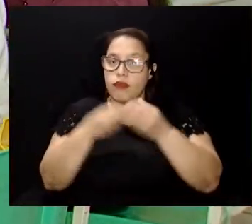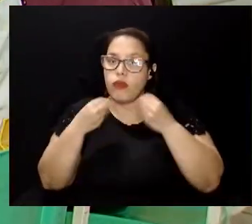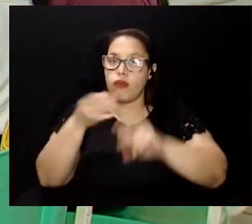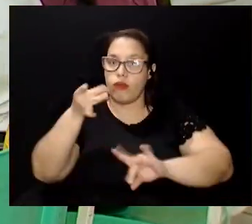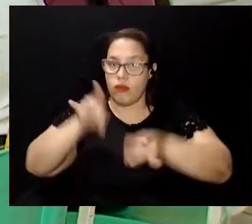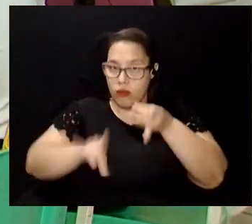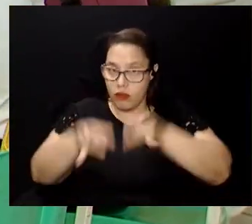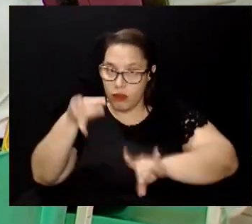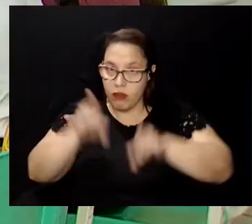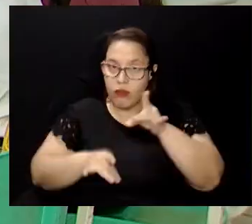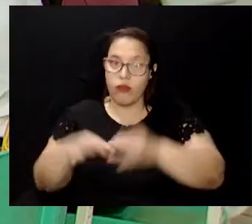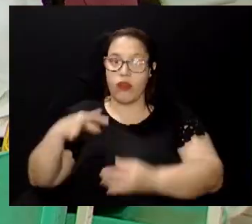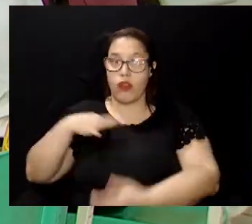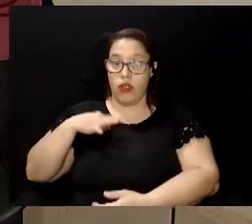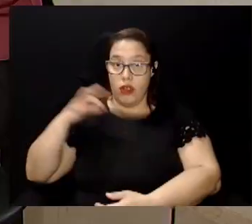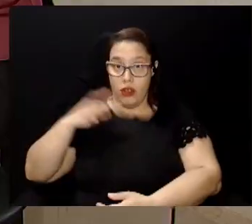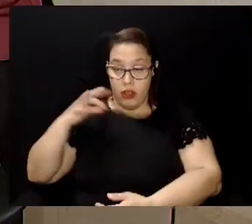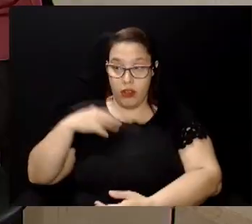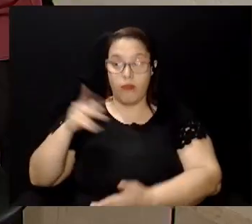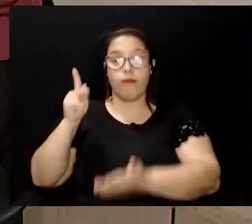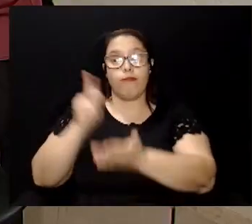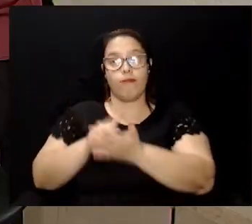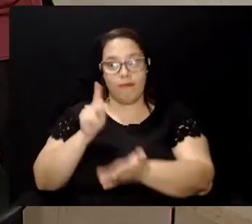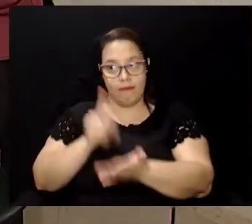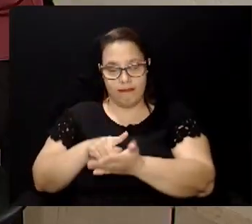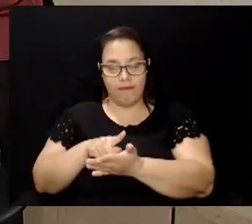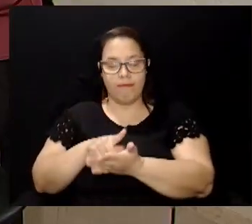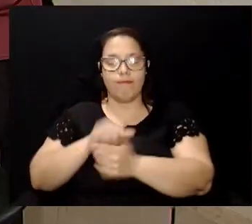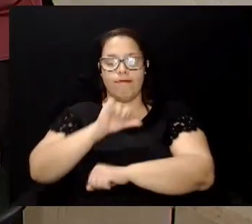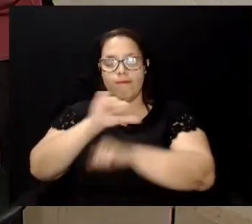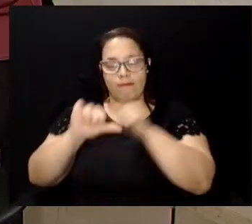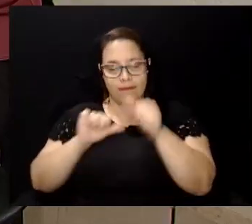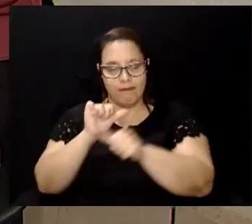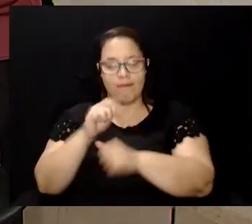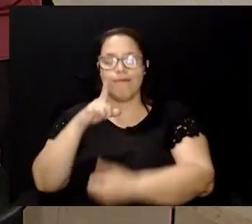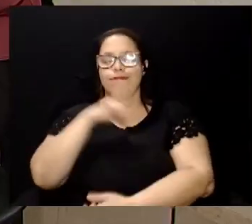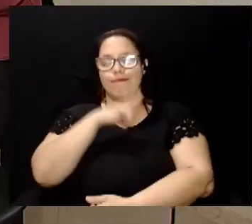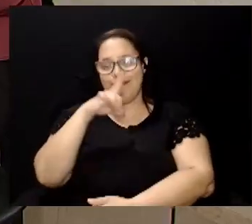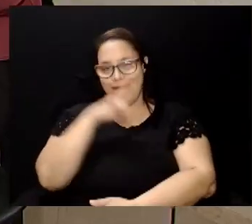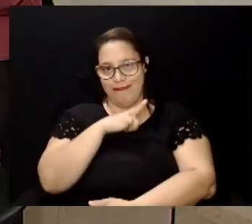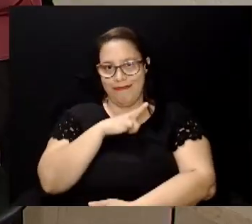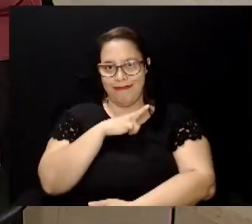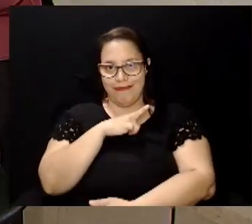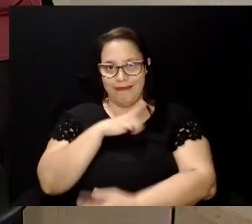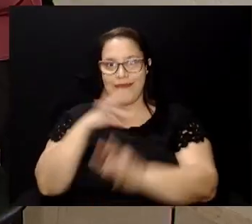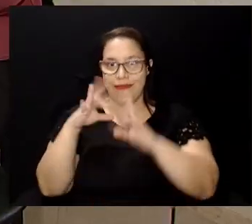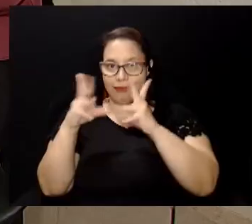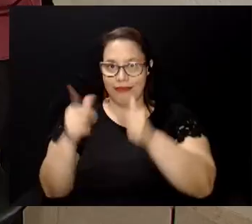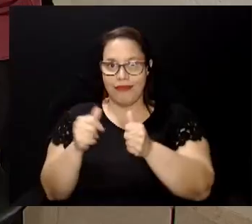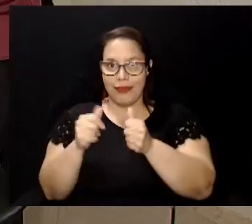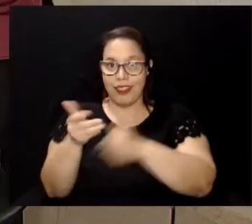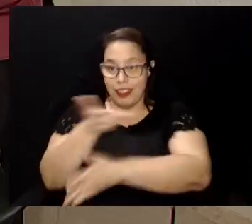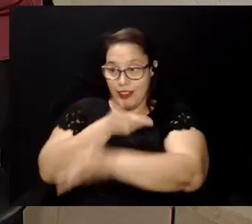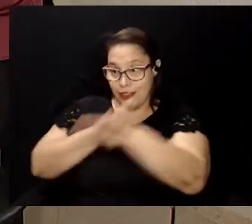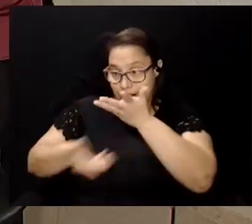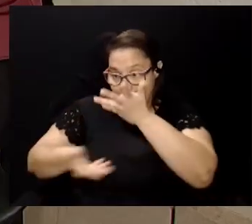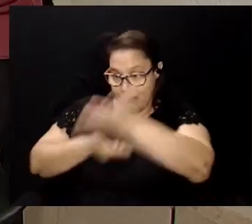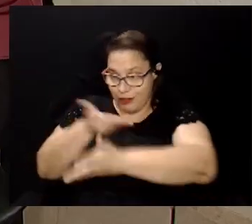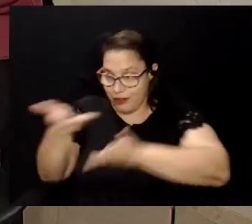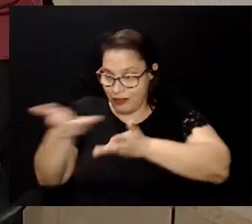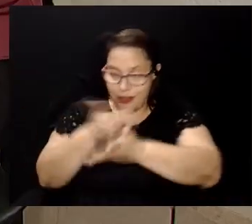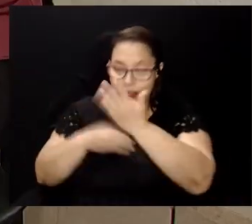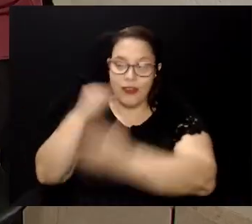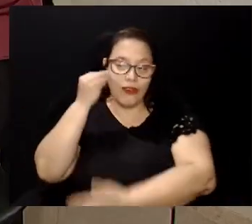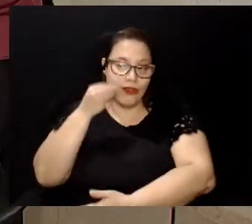que atua, né, como oficineiro, como voluntário, porque realmente a transformação existe e existe para todo mundo, porque é